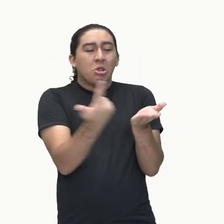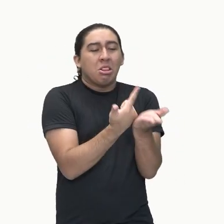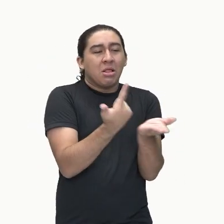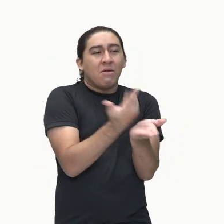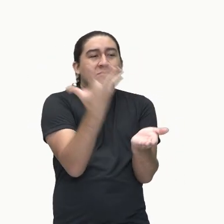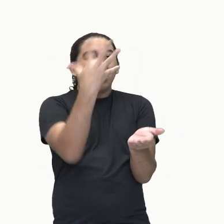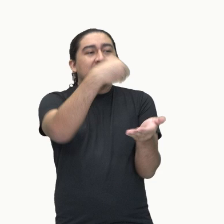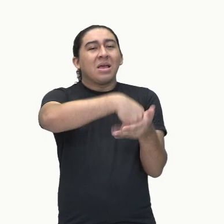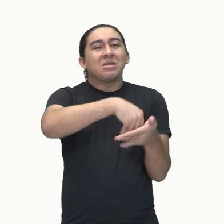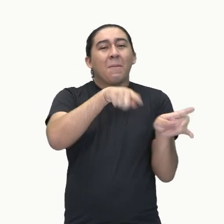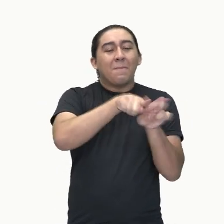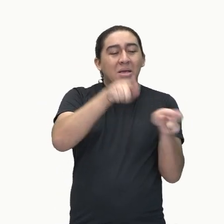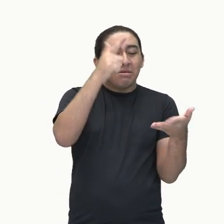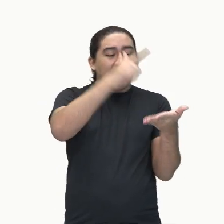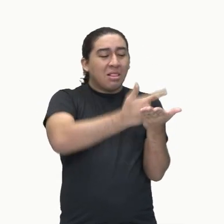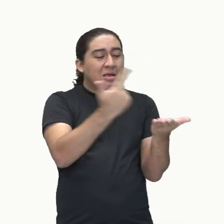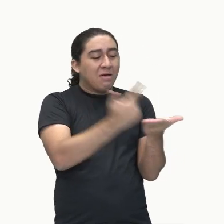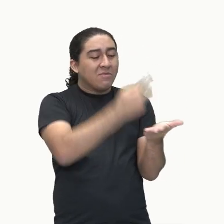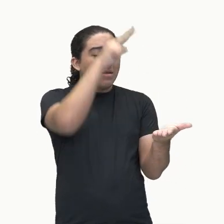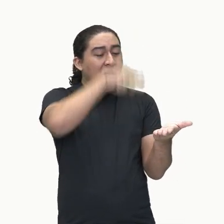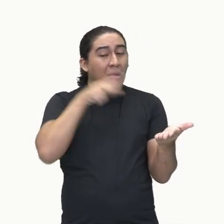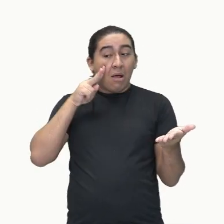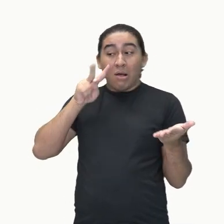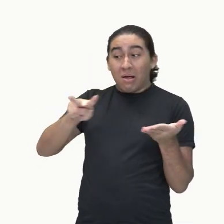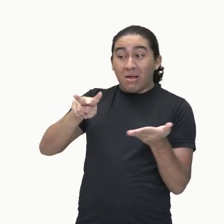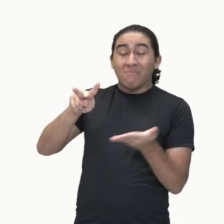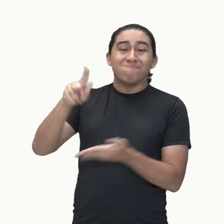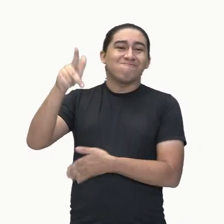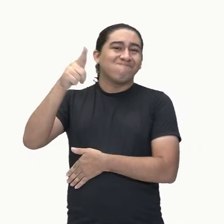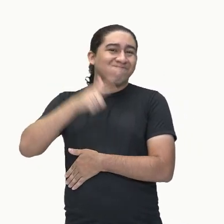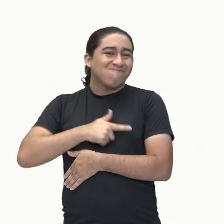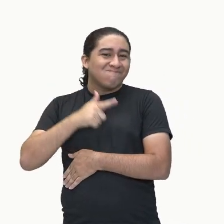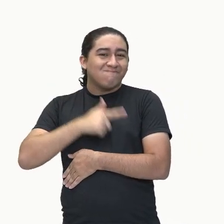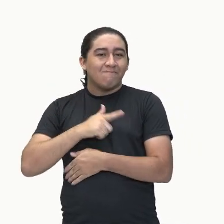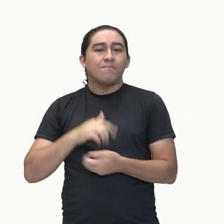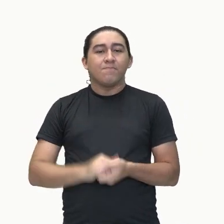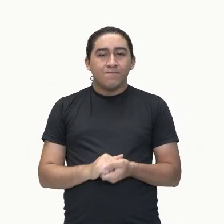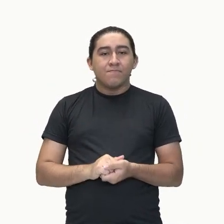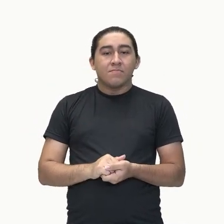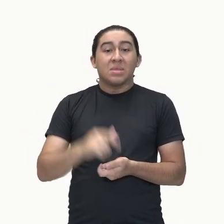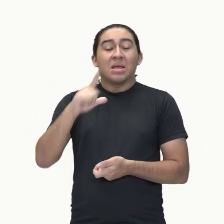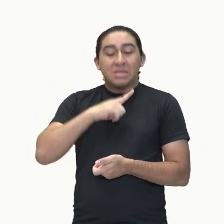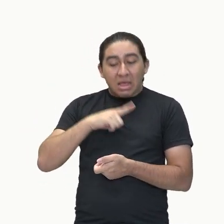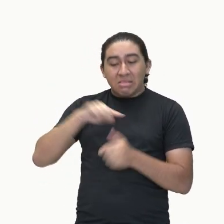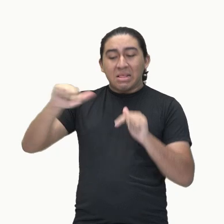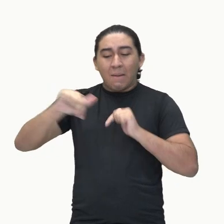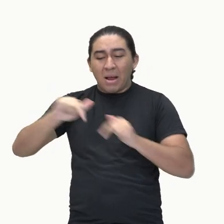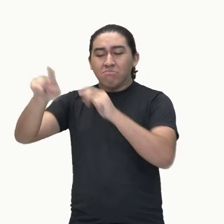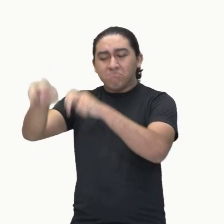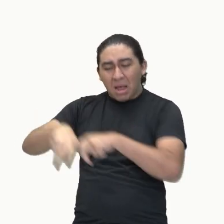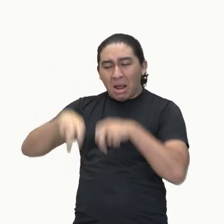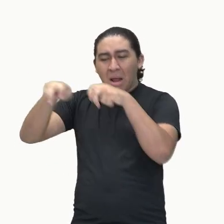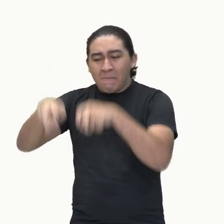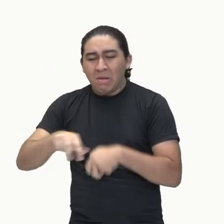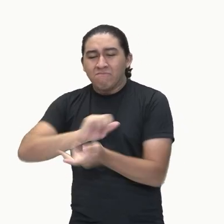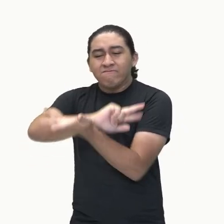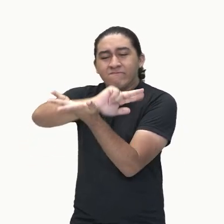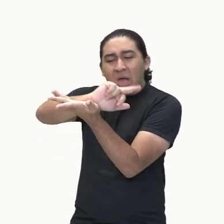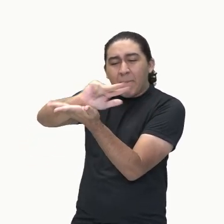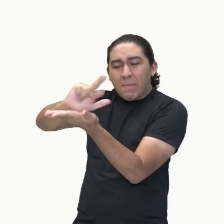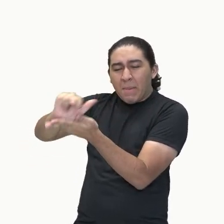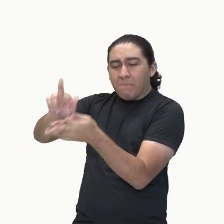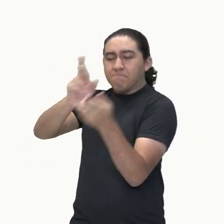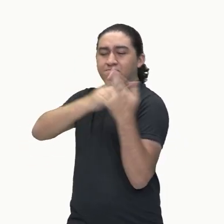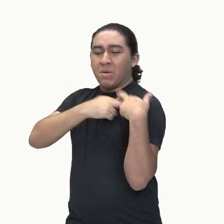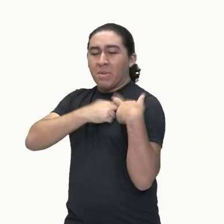na realidade. Jeca mercador, Jeca lavrador, Jeca filósofo. Quando comparece